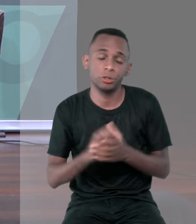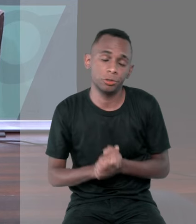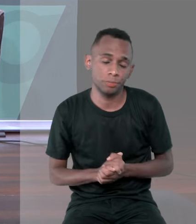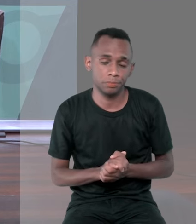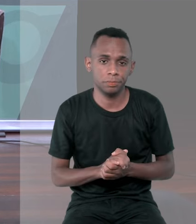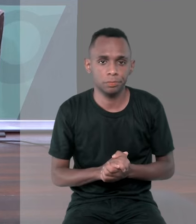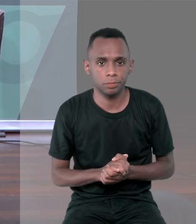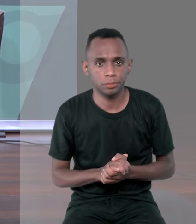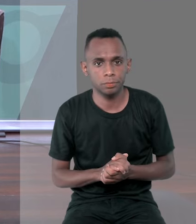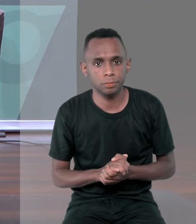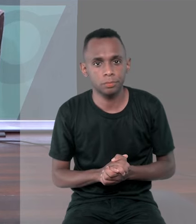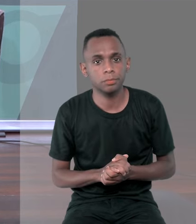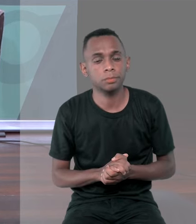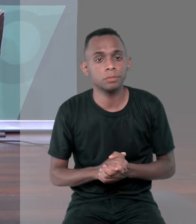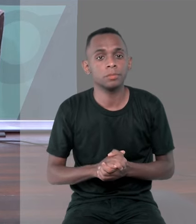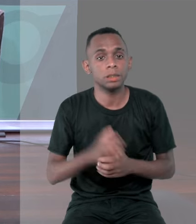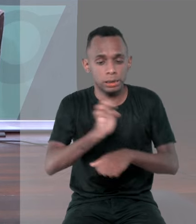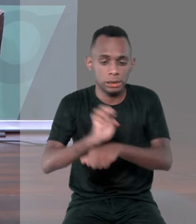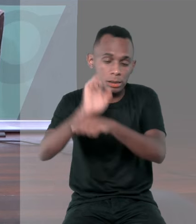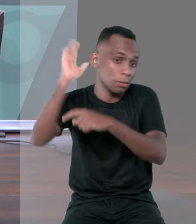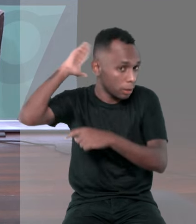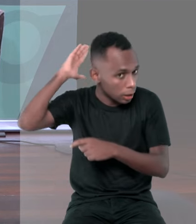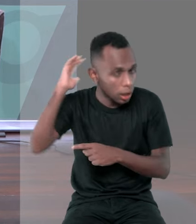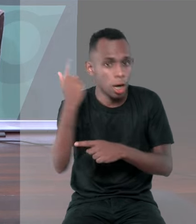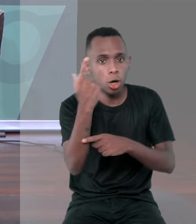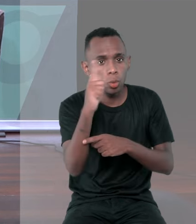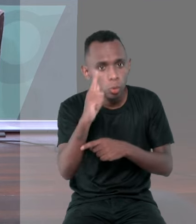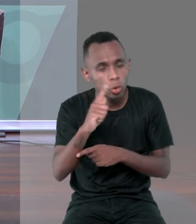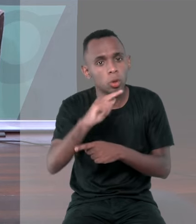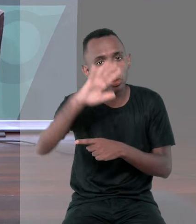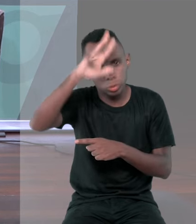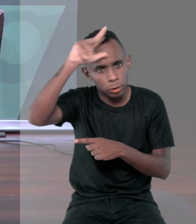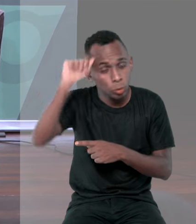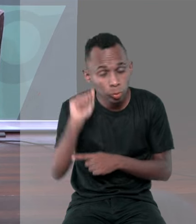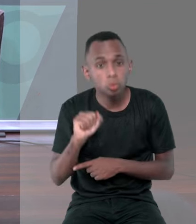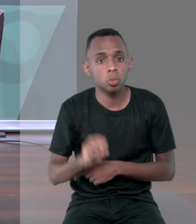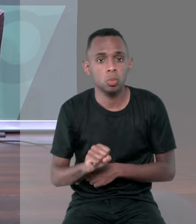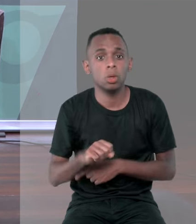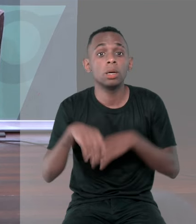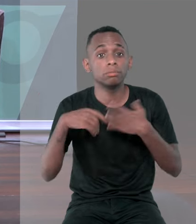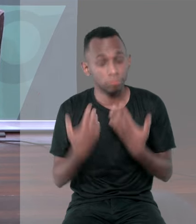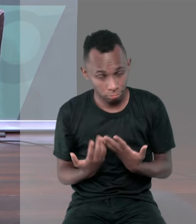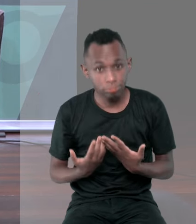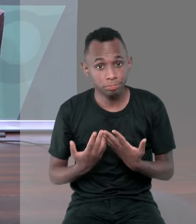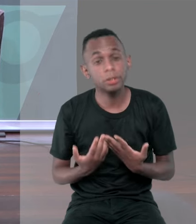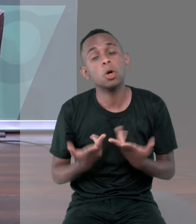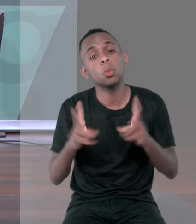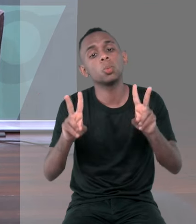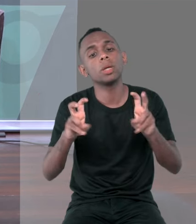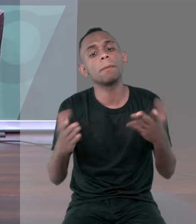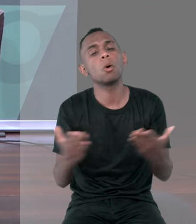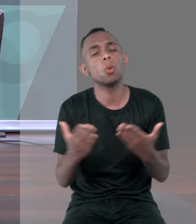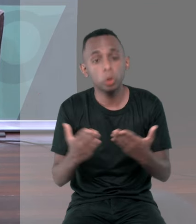no Paraná, Goiás e Mato Grosso do Sul. E é sobre isso